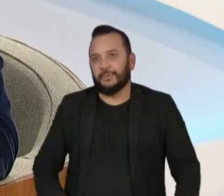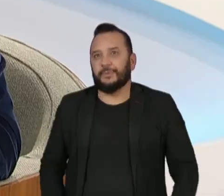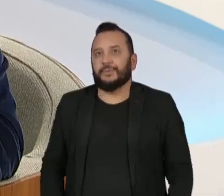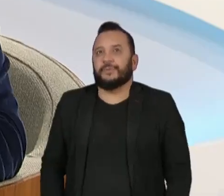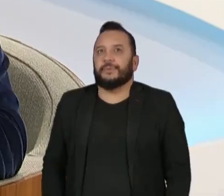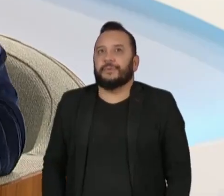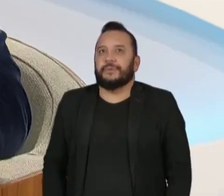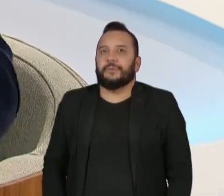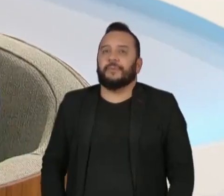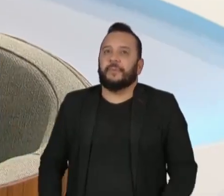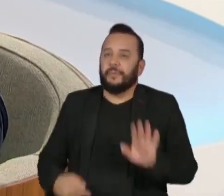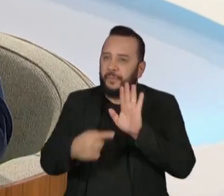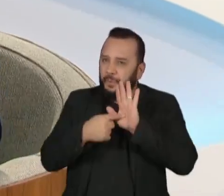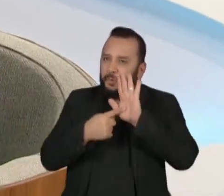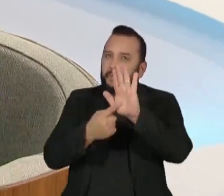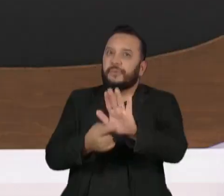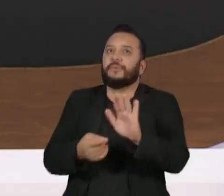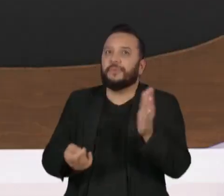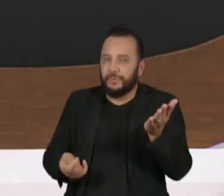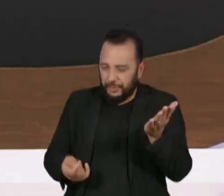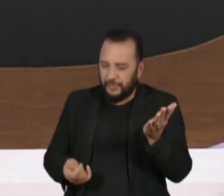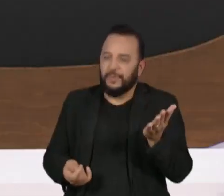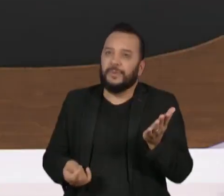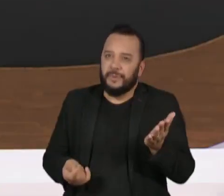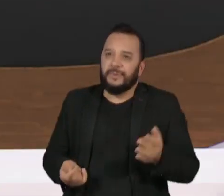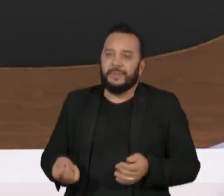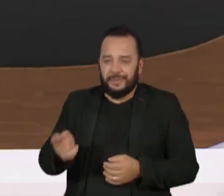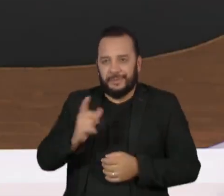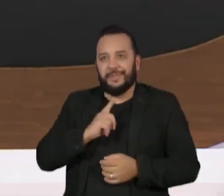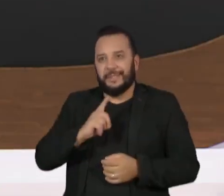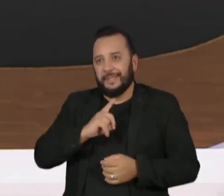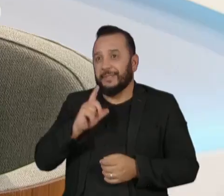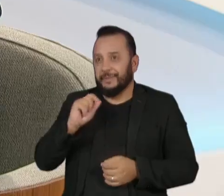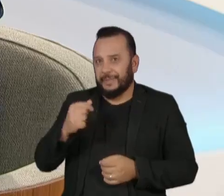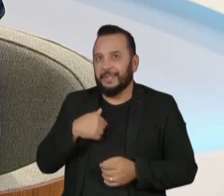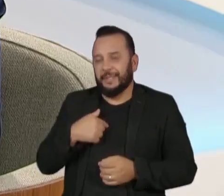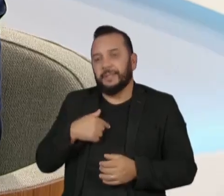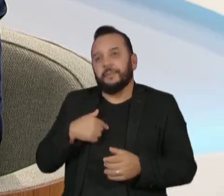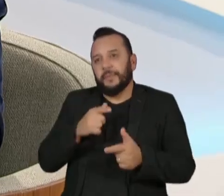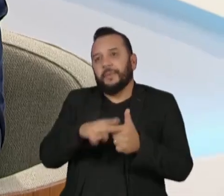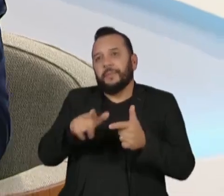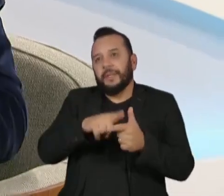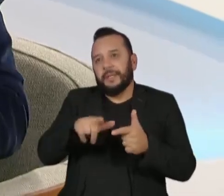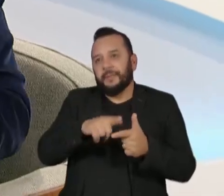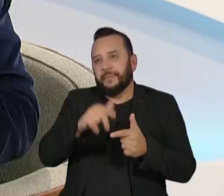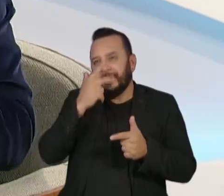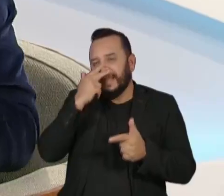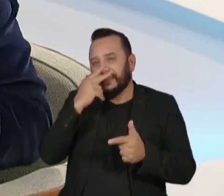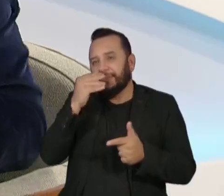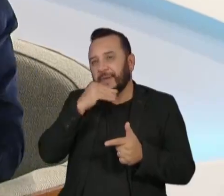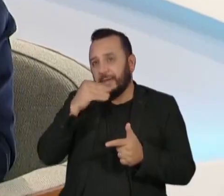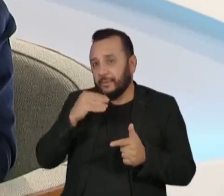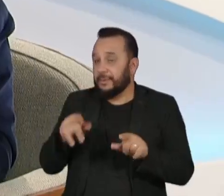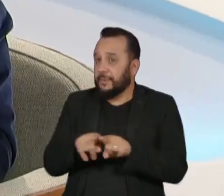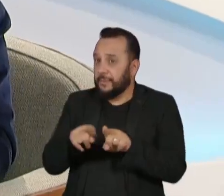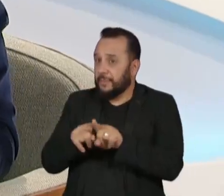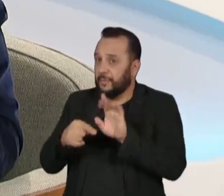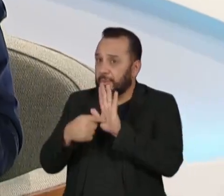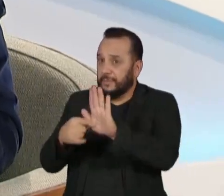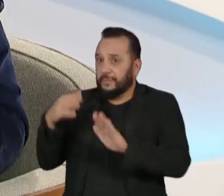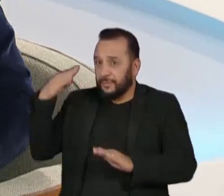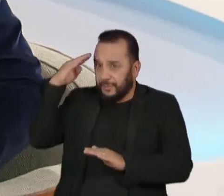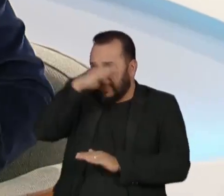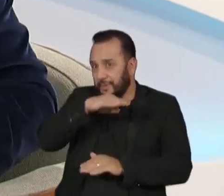clero, ele mostrou a precariedade que inclusive o Bolsonaro. Né? A gente cansou de mostrar que ele